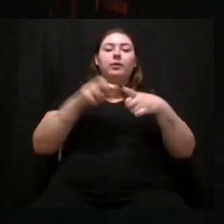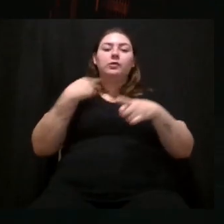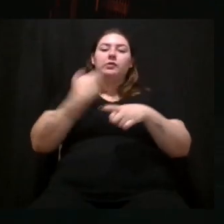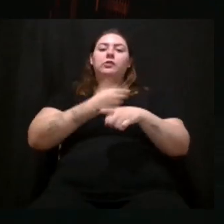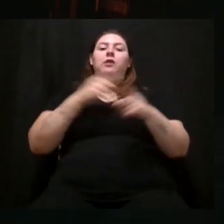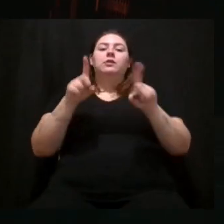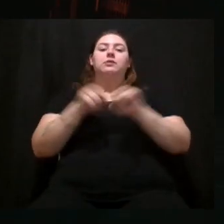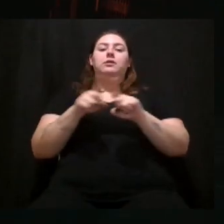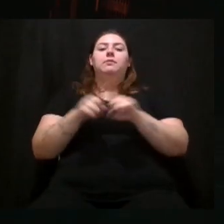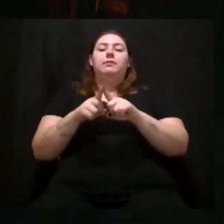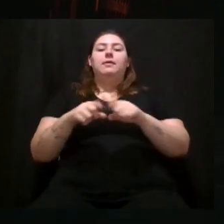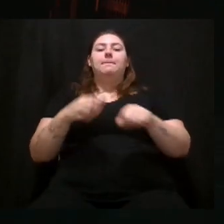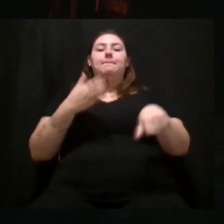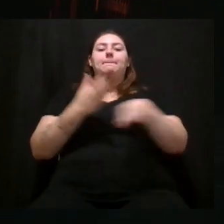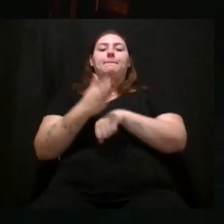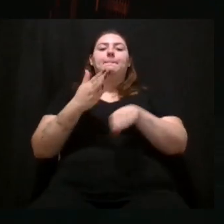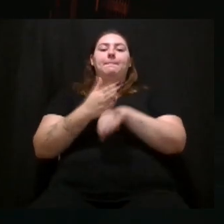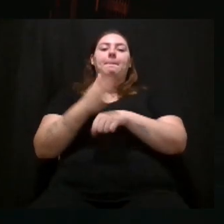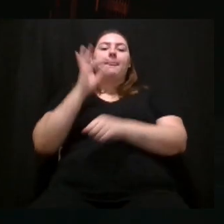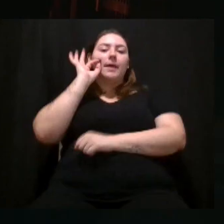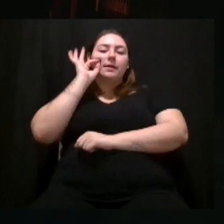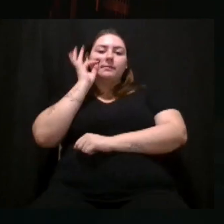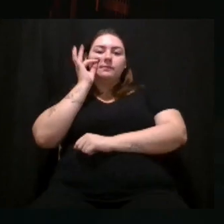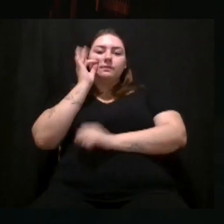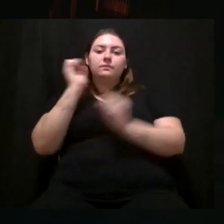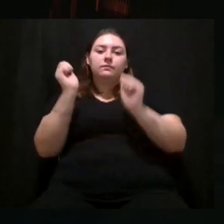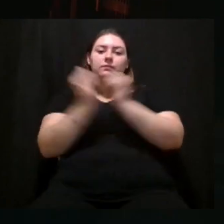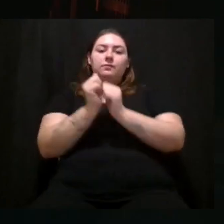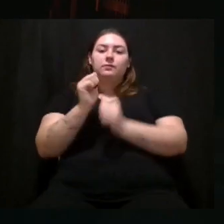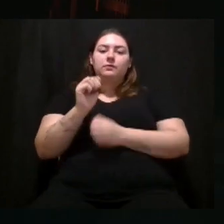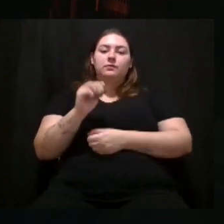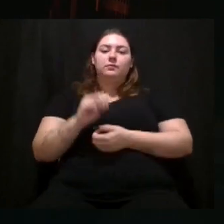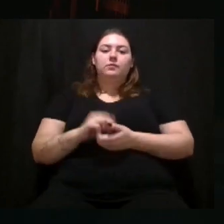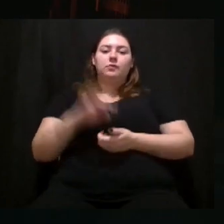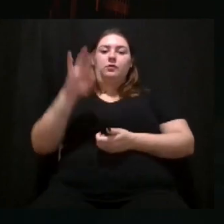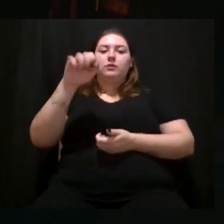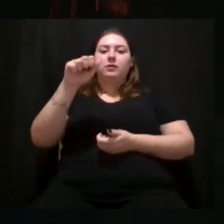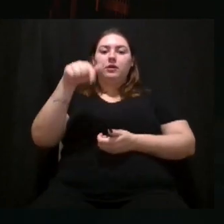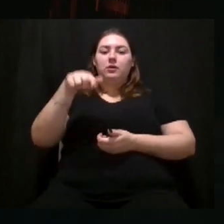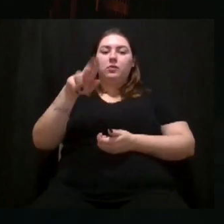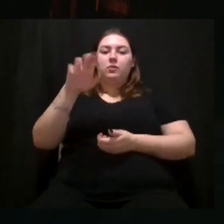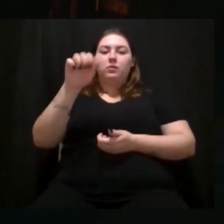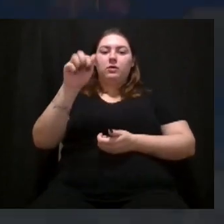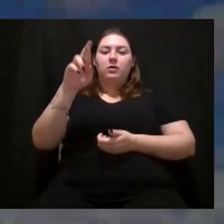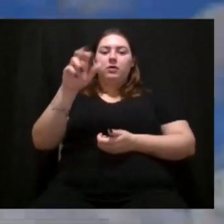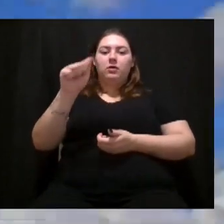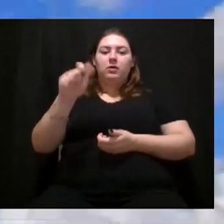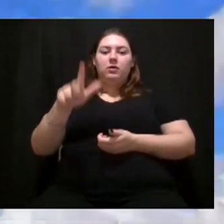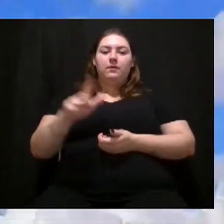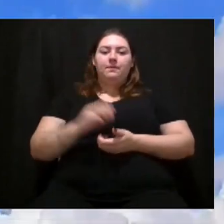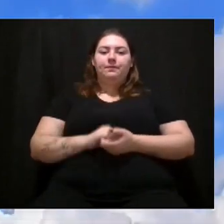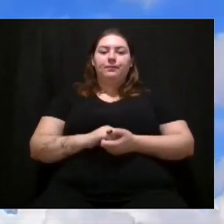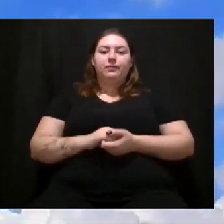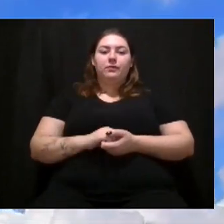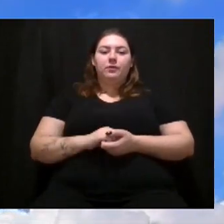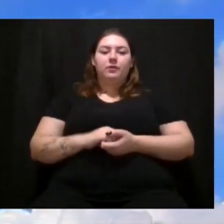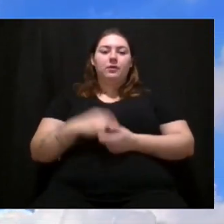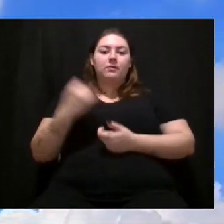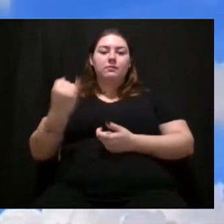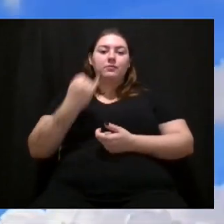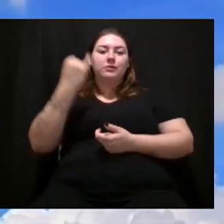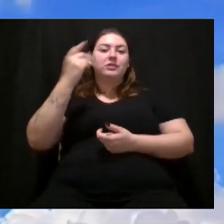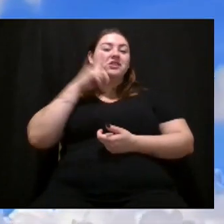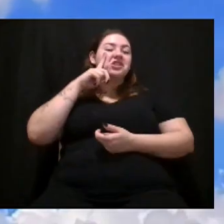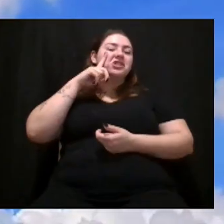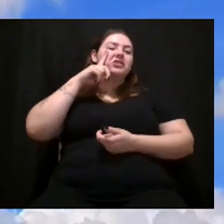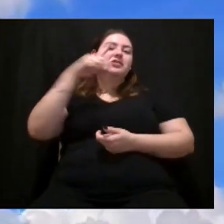estará presente lá no Taquaral. Que beleza! Vamos lá, previsão para hoje, hein? Um dia importante para o Brasil, para todos